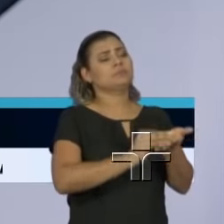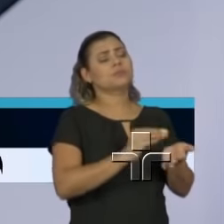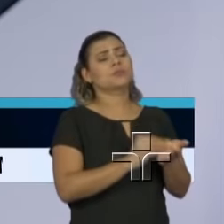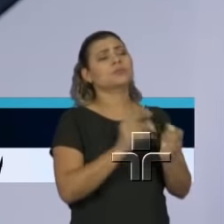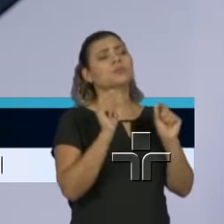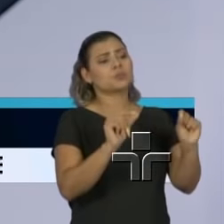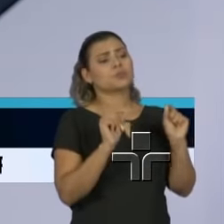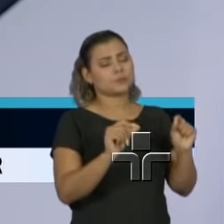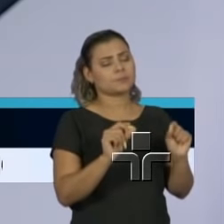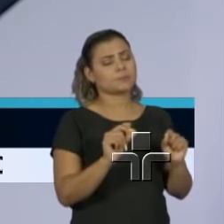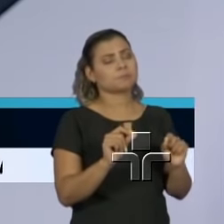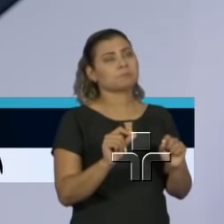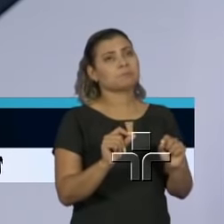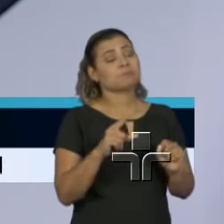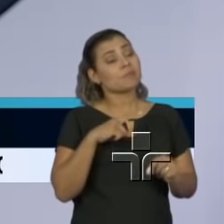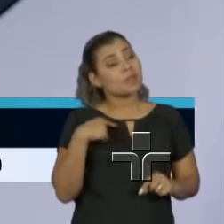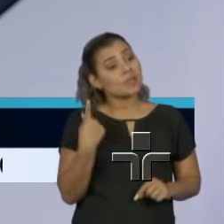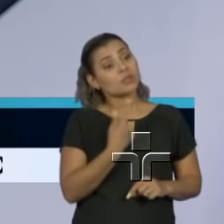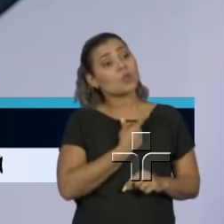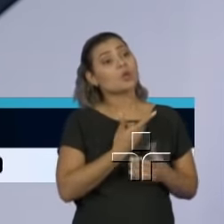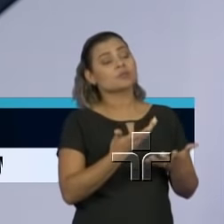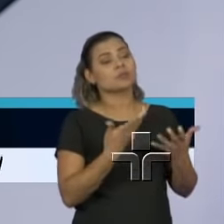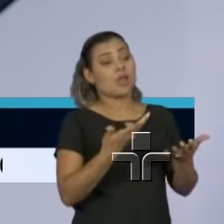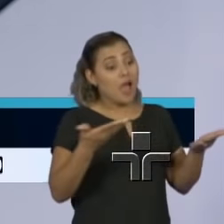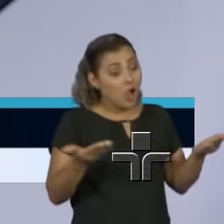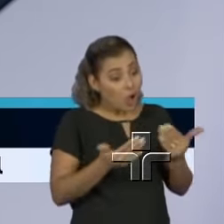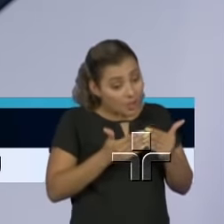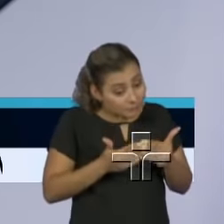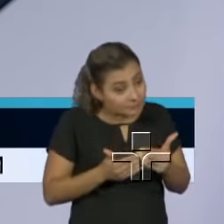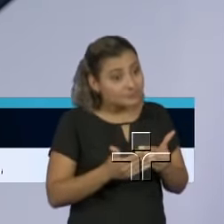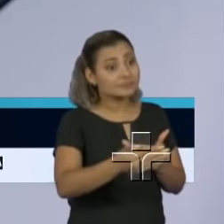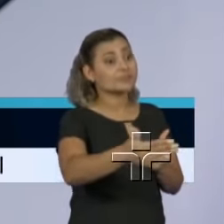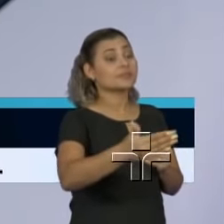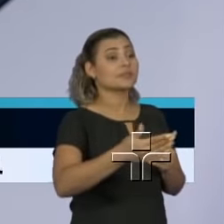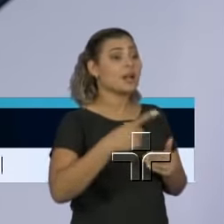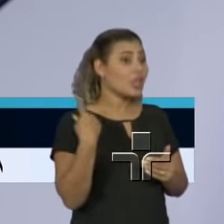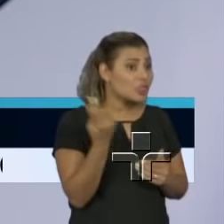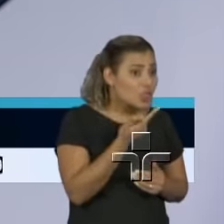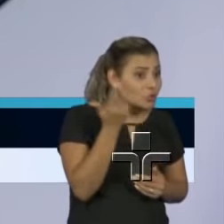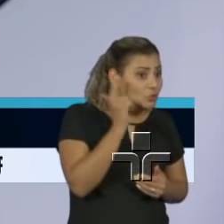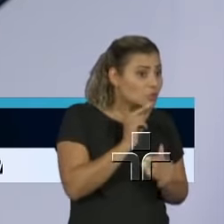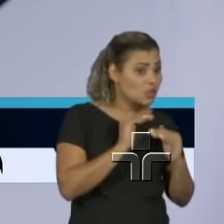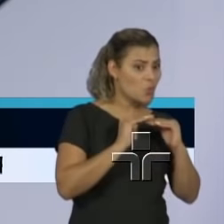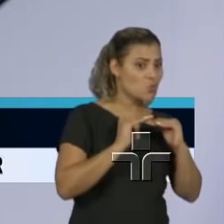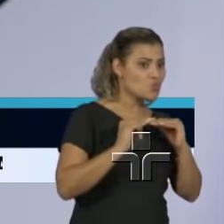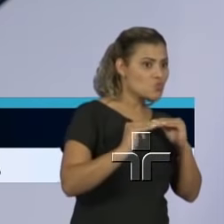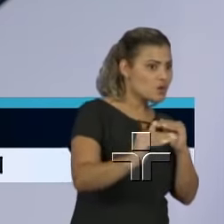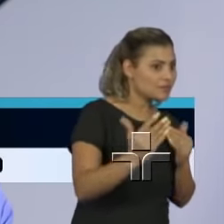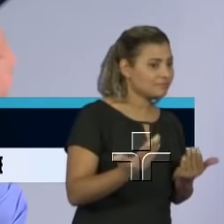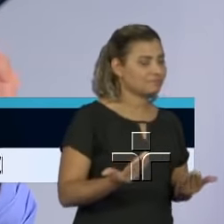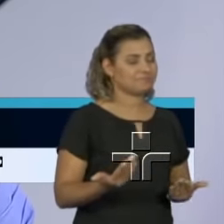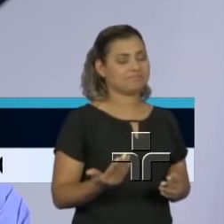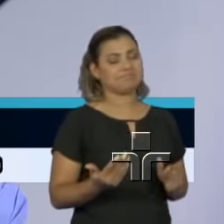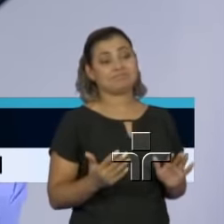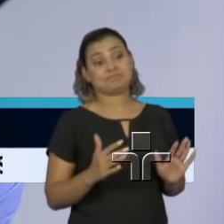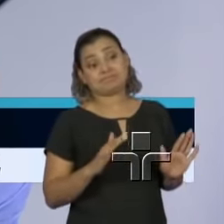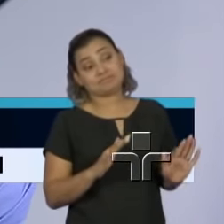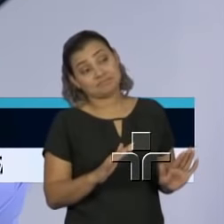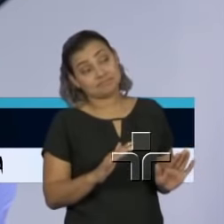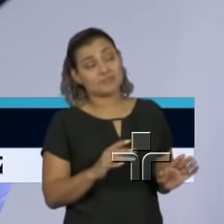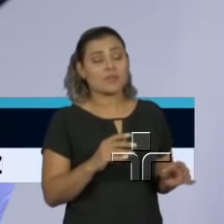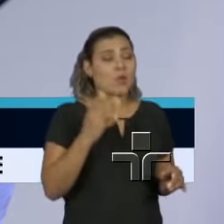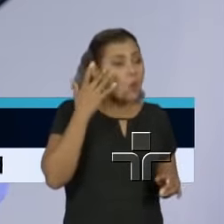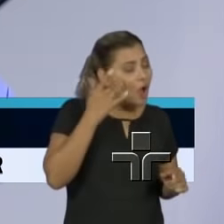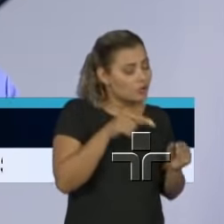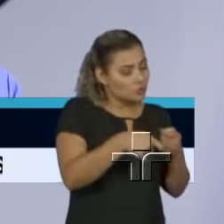é a nossa altura de voo daqui para frente sustentadamente. Nós vamos crescer